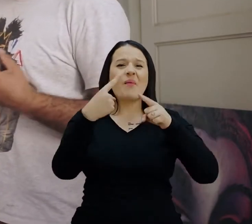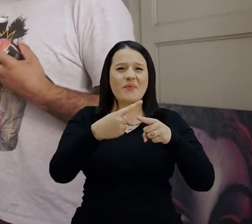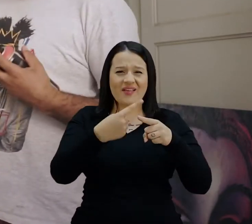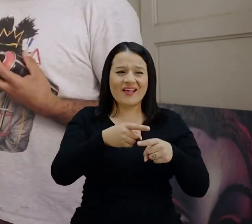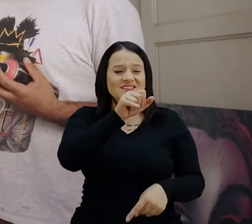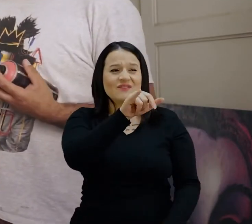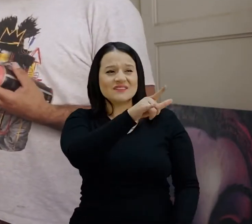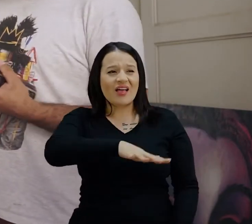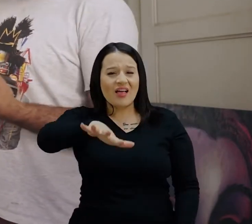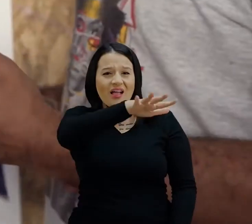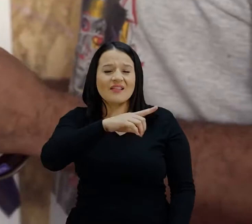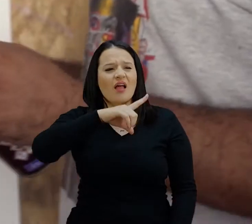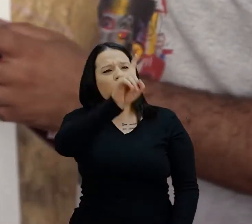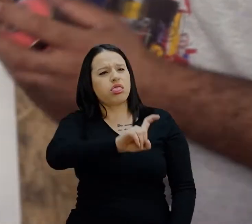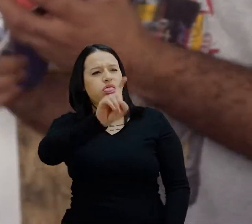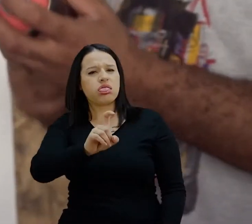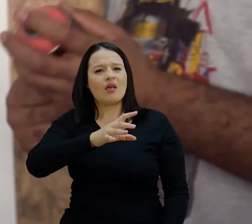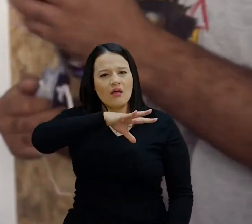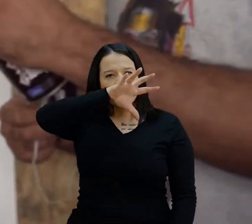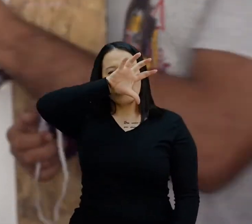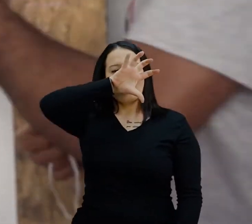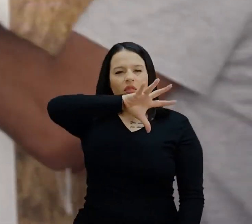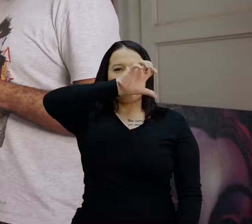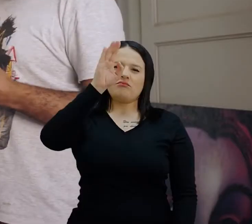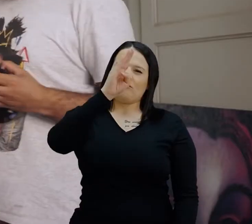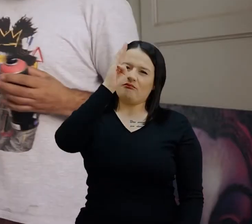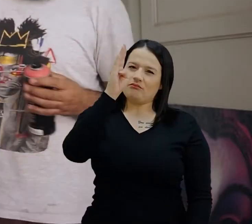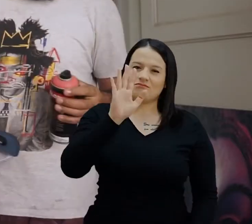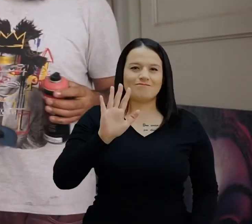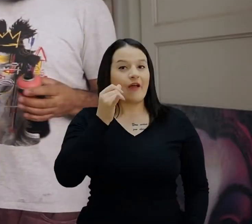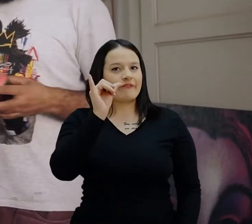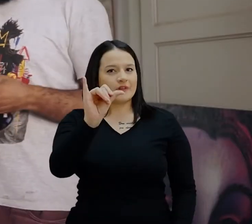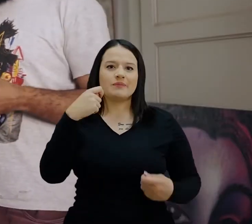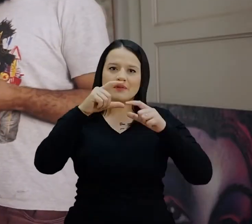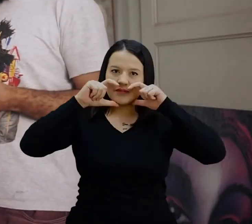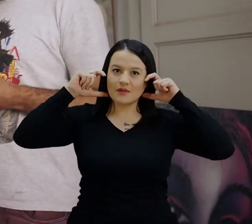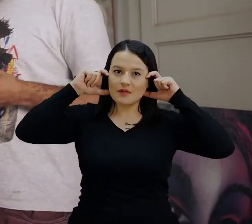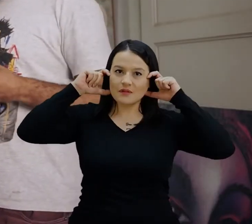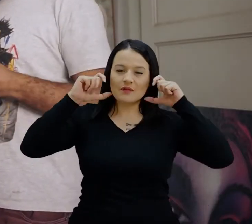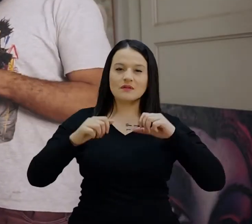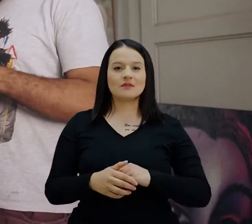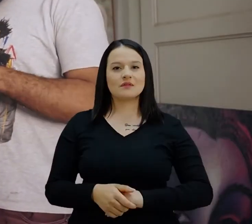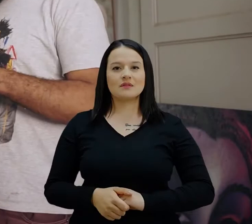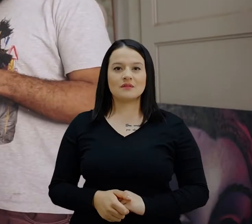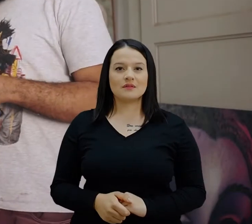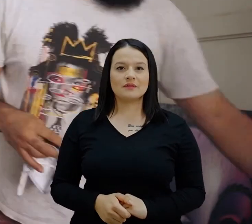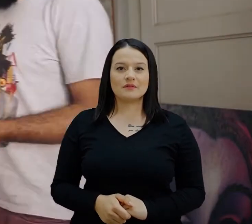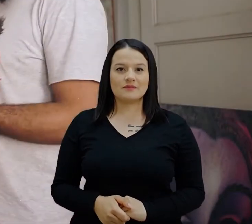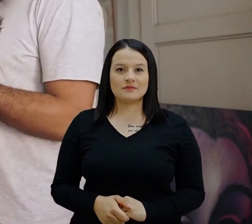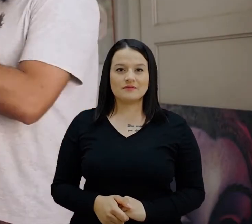usar para proteger um pouco, para você não respirar o vapor que sai na hora de... Isso é legal, eu vou colocar aqui a máscara para proteger, né, um